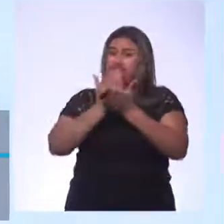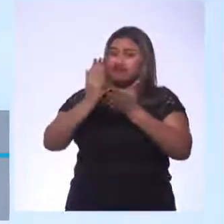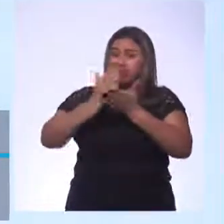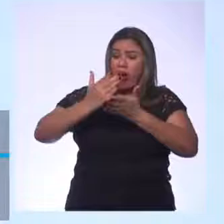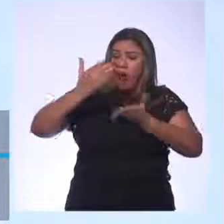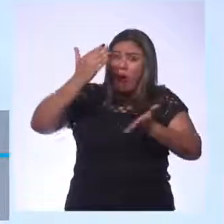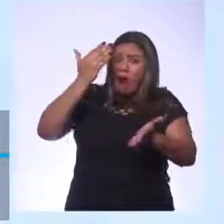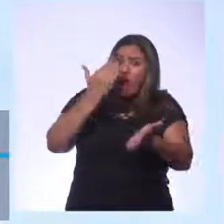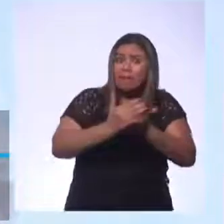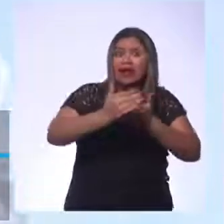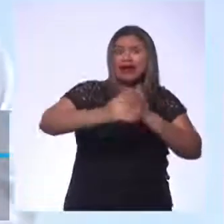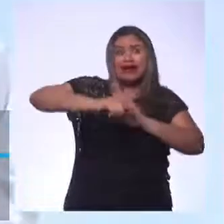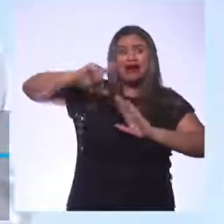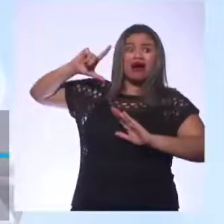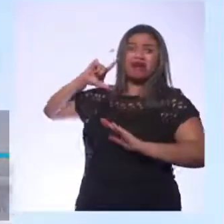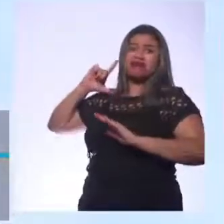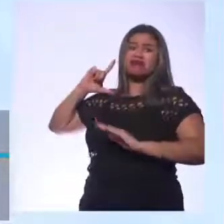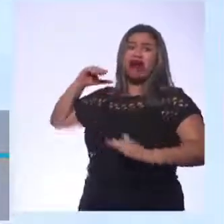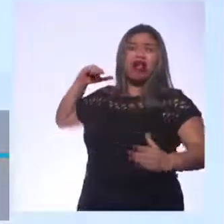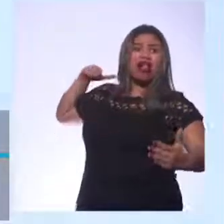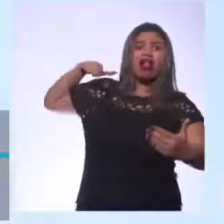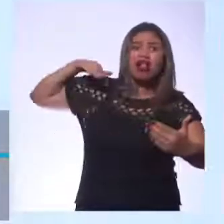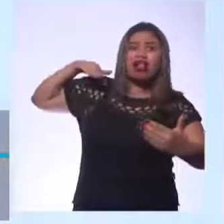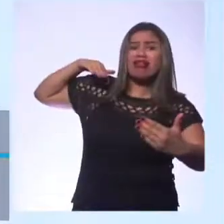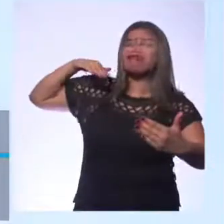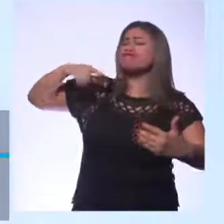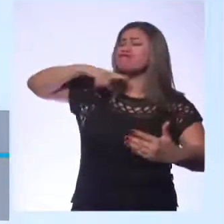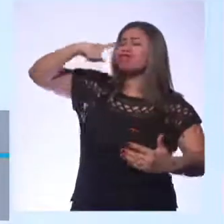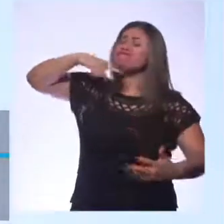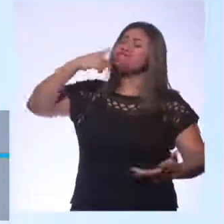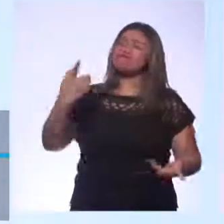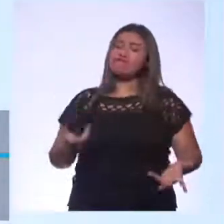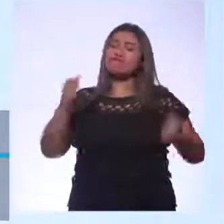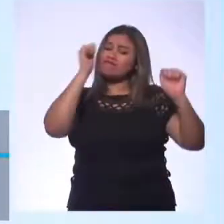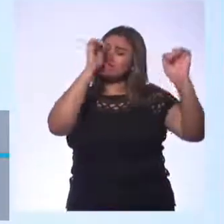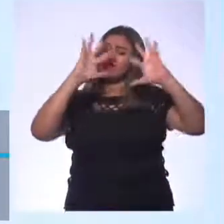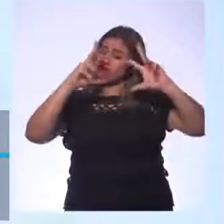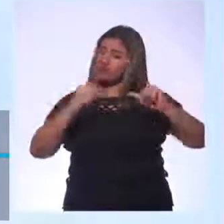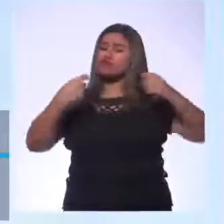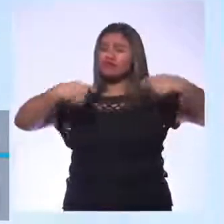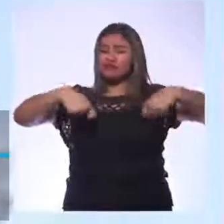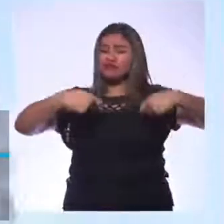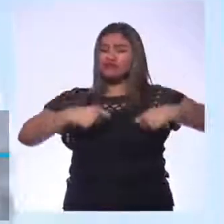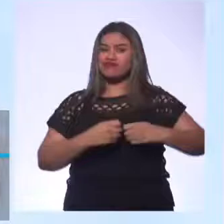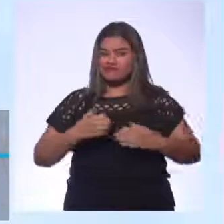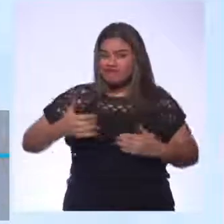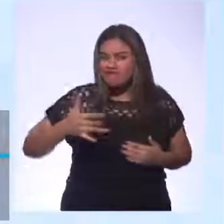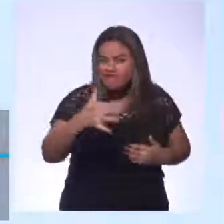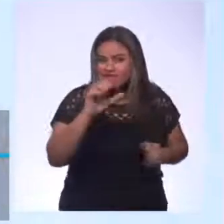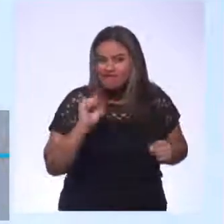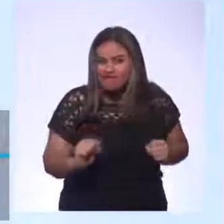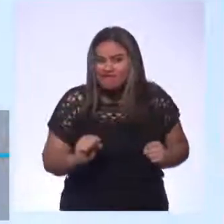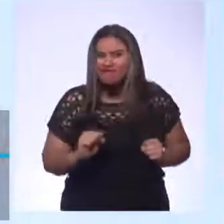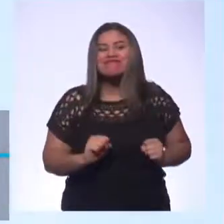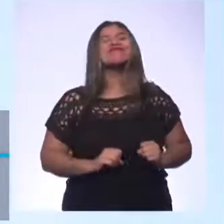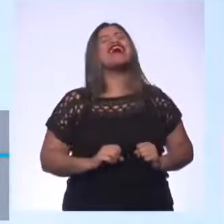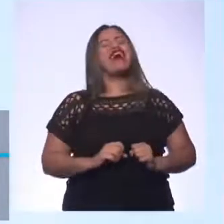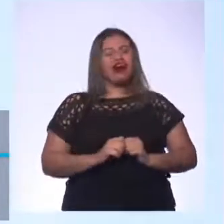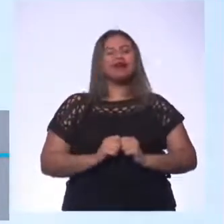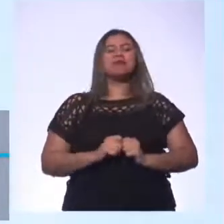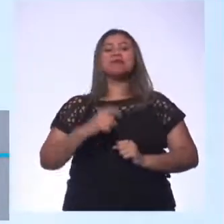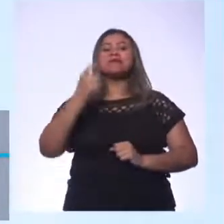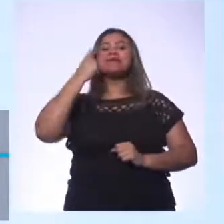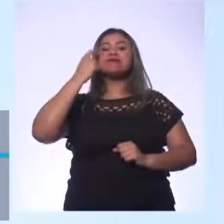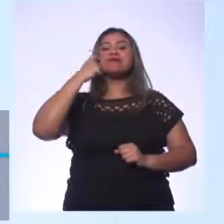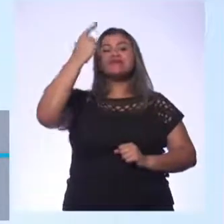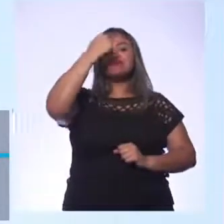né? E nunca vai chegar. Né? Então, a gente tem que pensar tudo isso. Tá bom? Posso prosseguir aí? Então, vamos para os